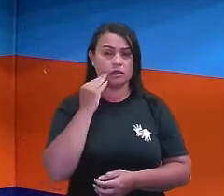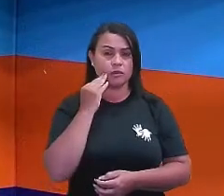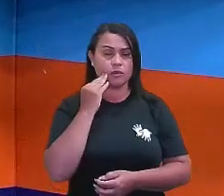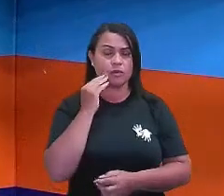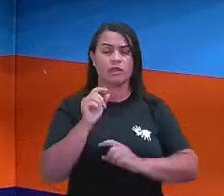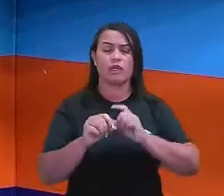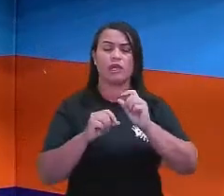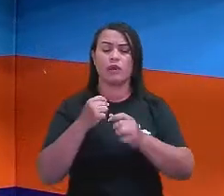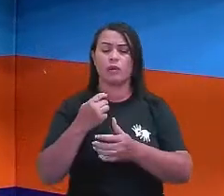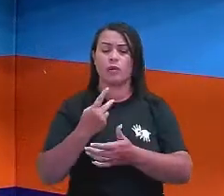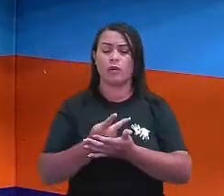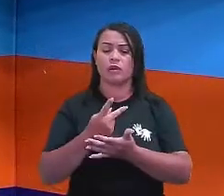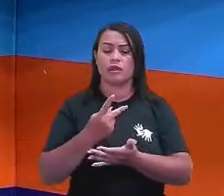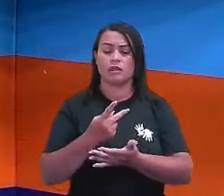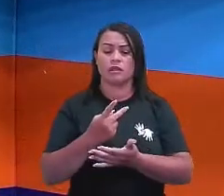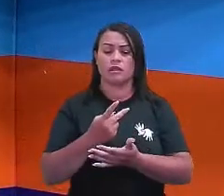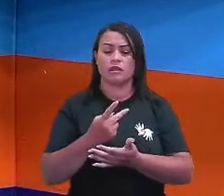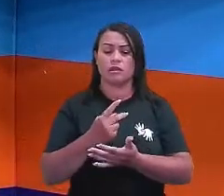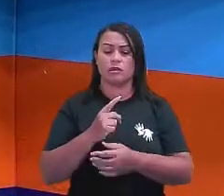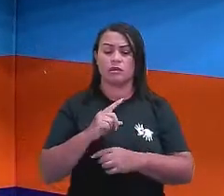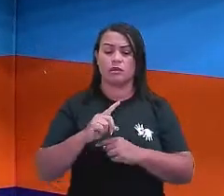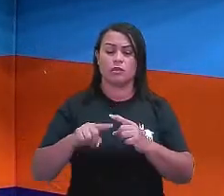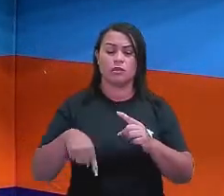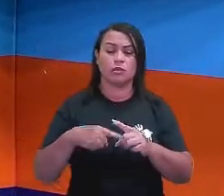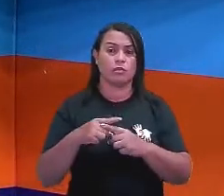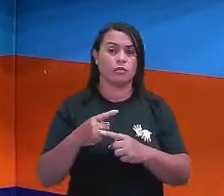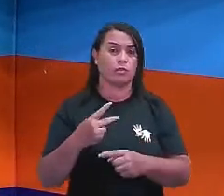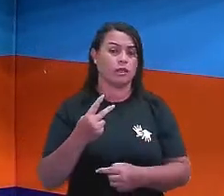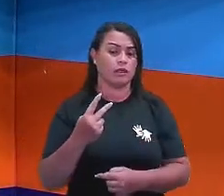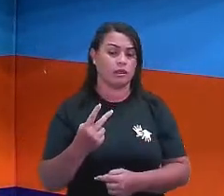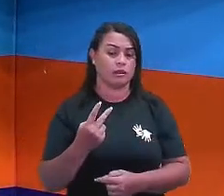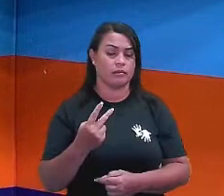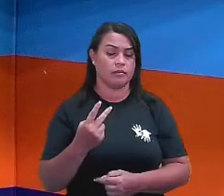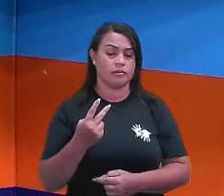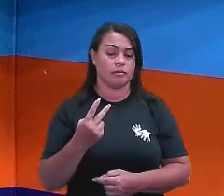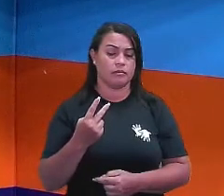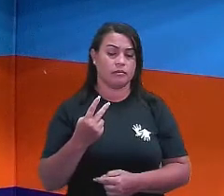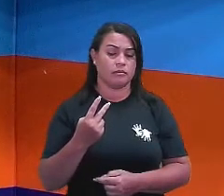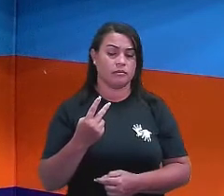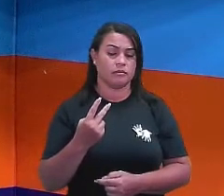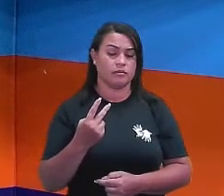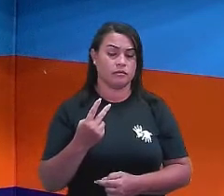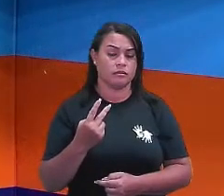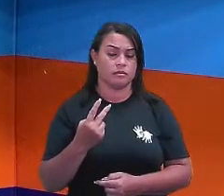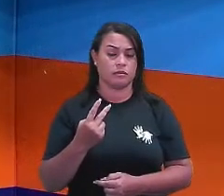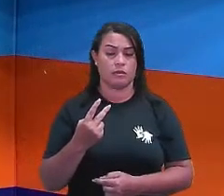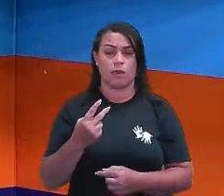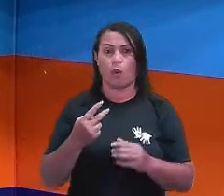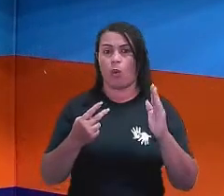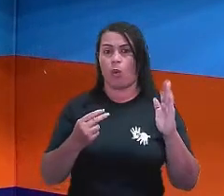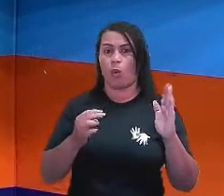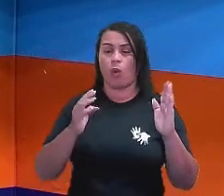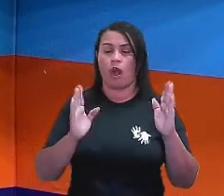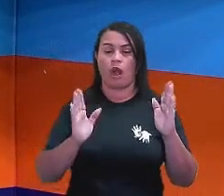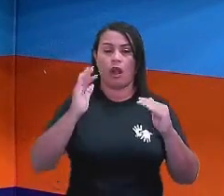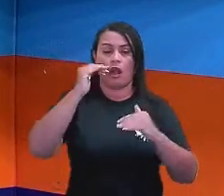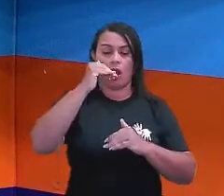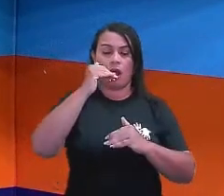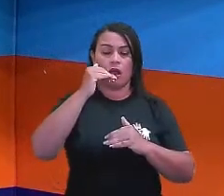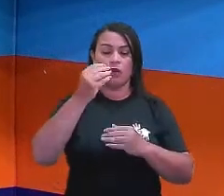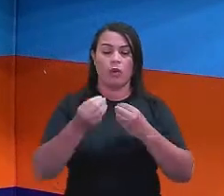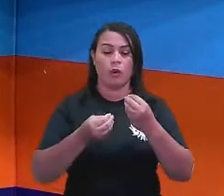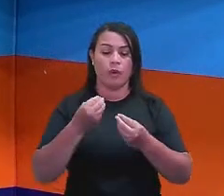que ocorreu? Se eu dupliquei, né, aqui, o lado do quadrado